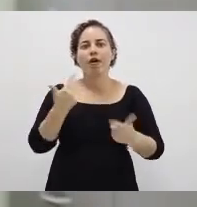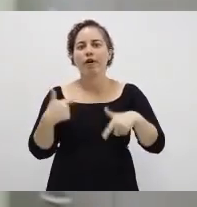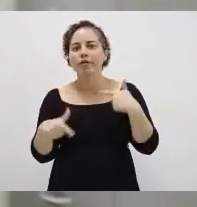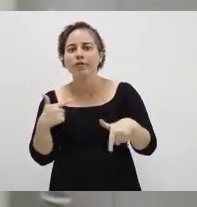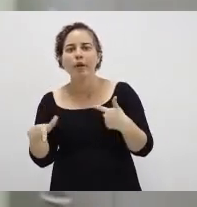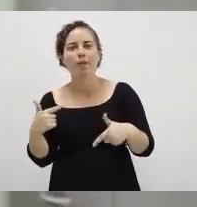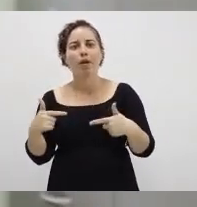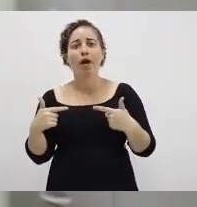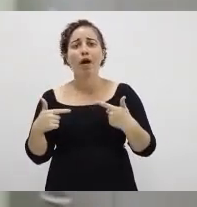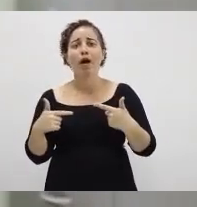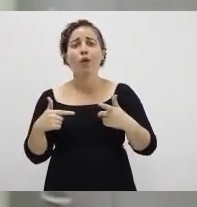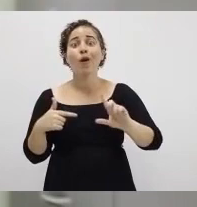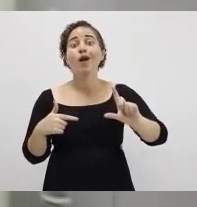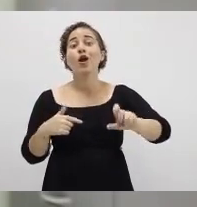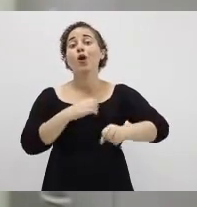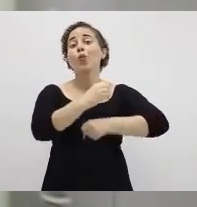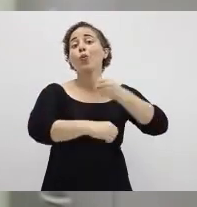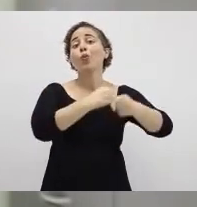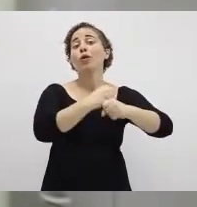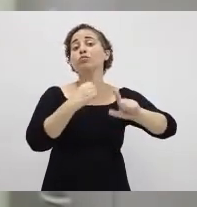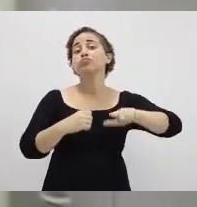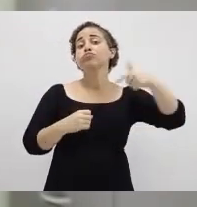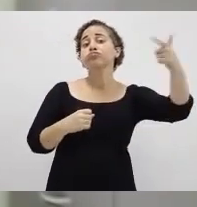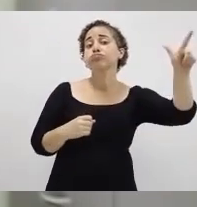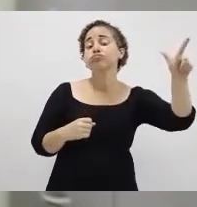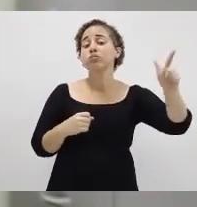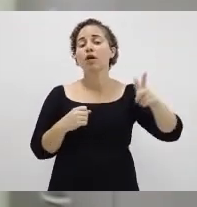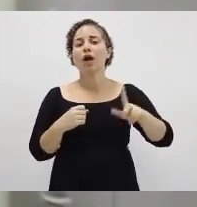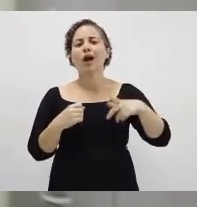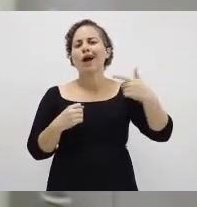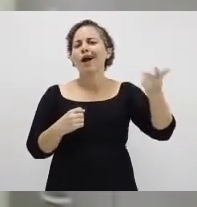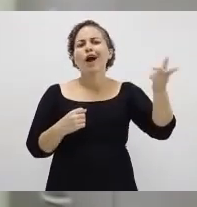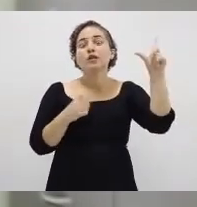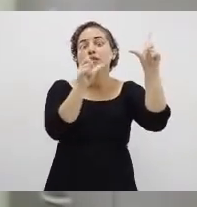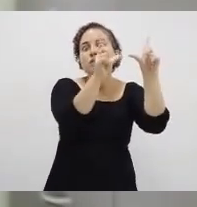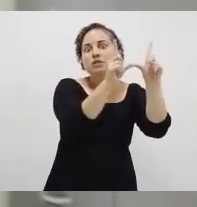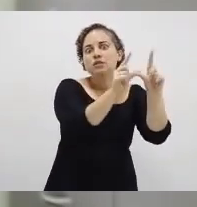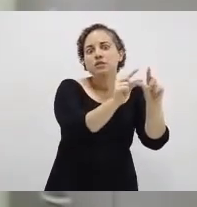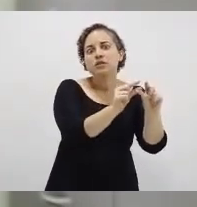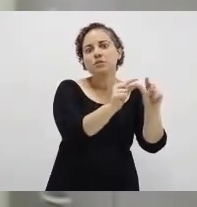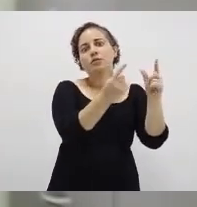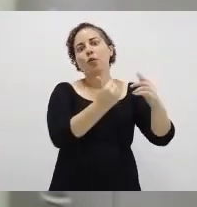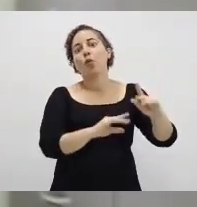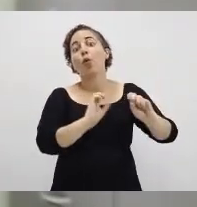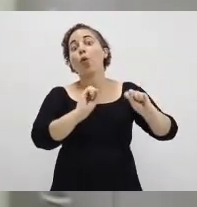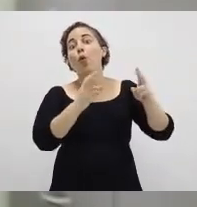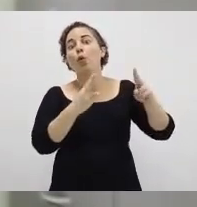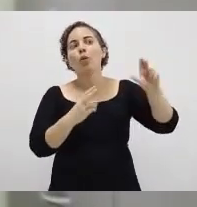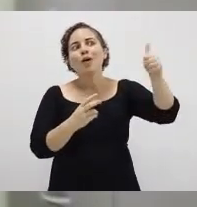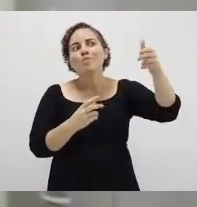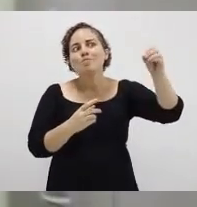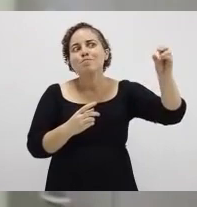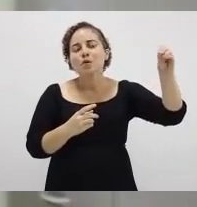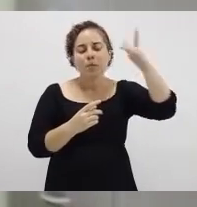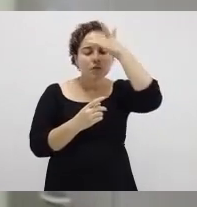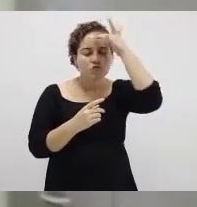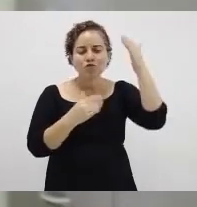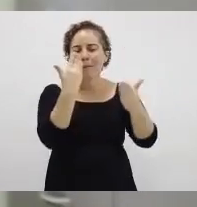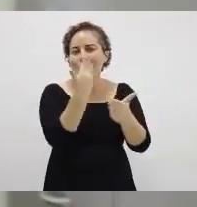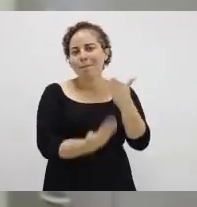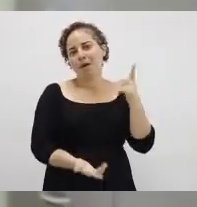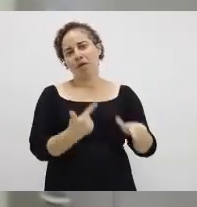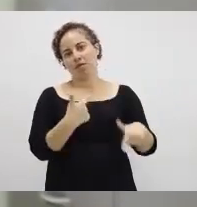no outro ano serem destruídas 1.000 vagas. Ou seja, terem 1.000 pessoas sendo demitidas. Então, a ideia